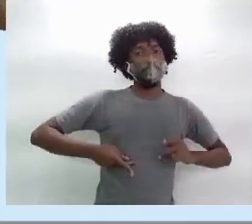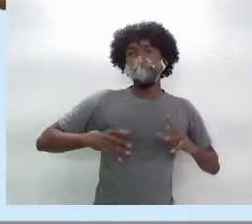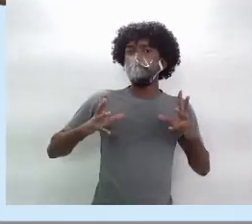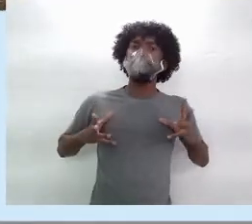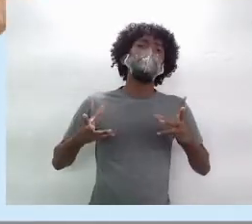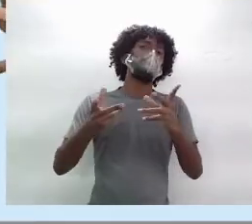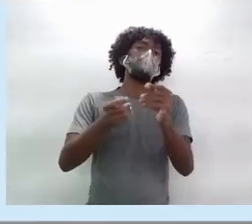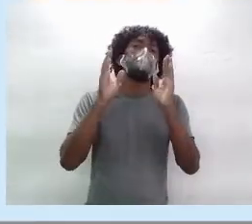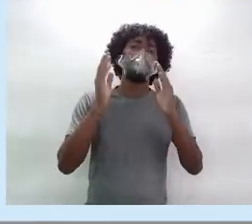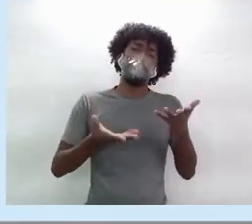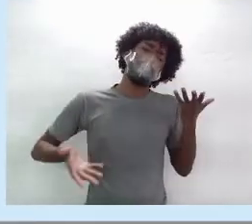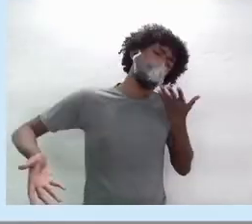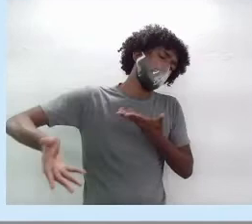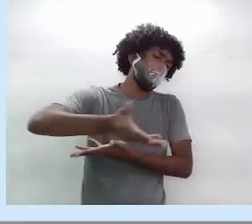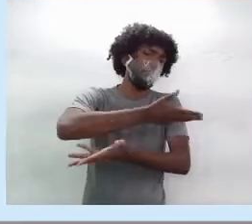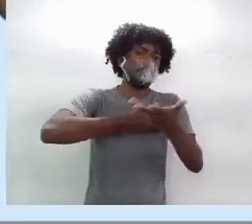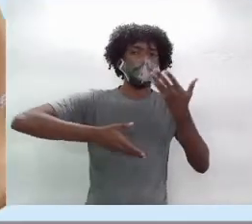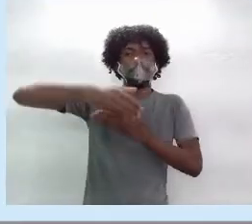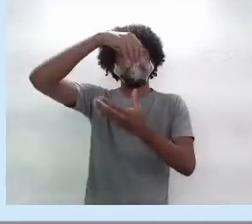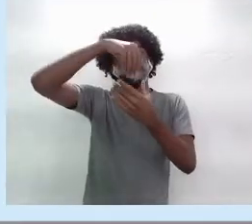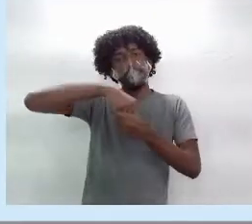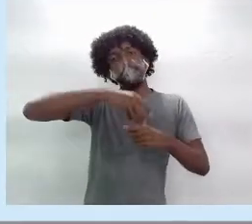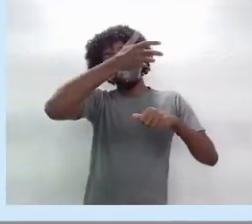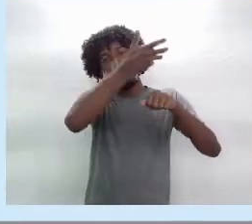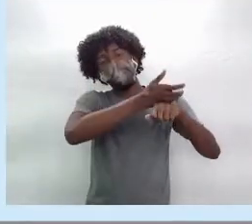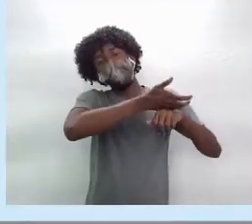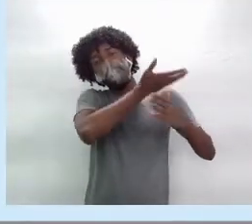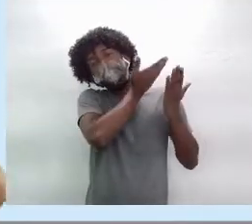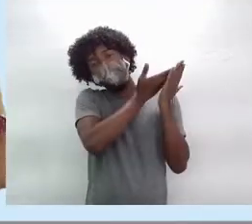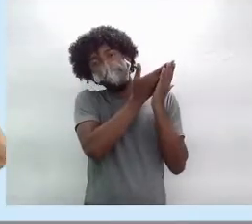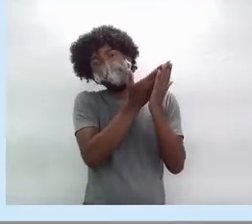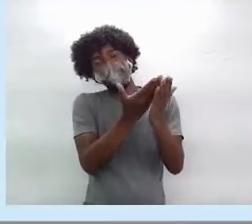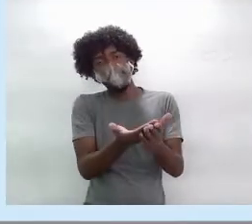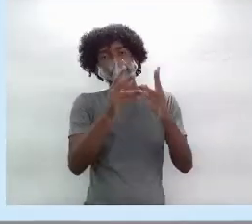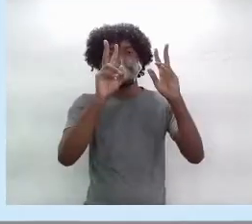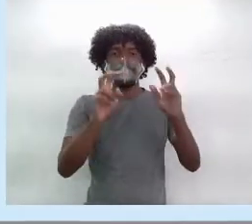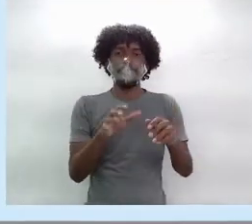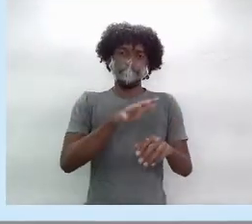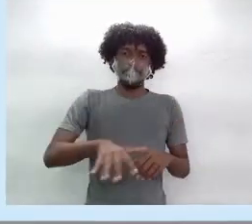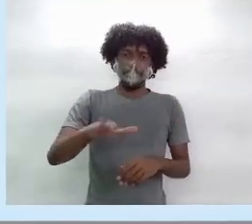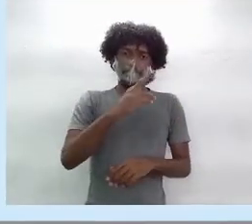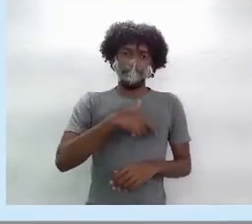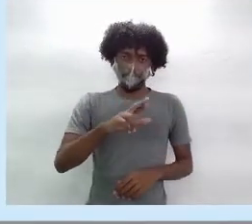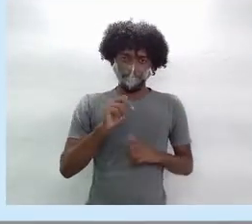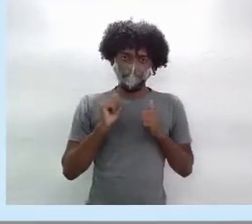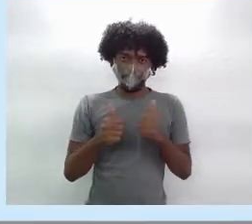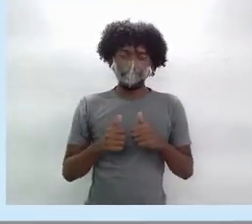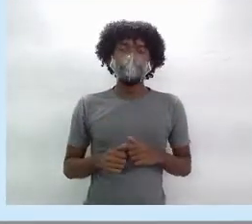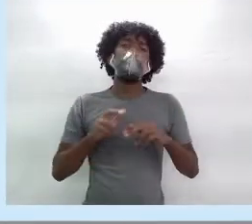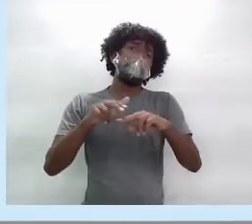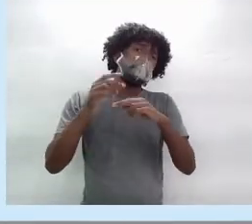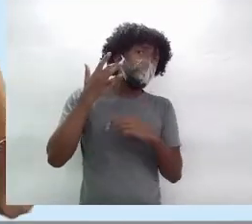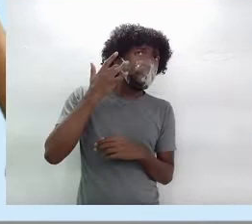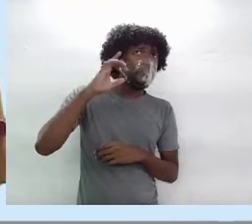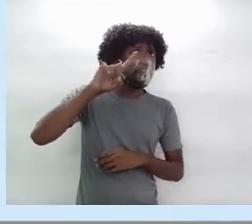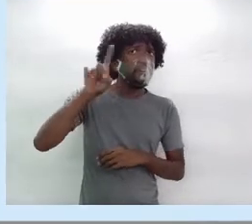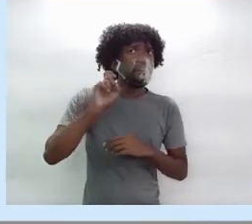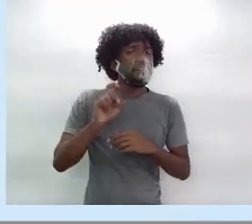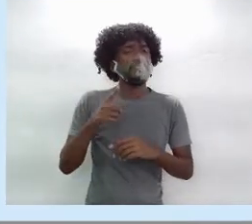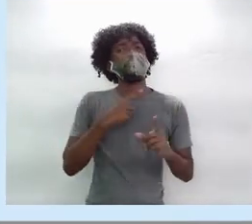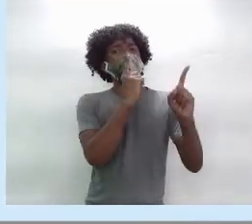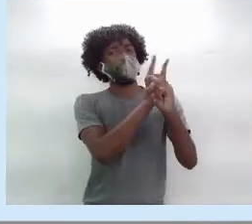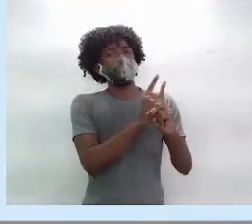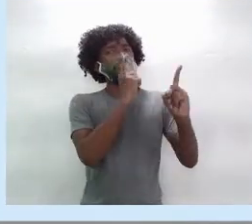palavras permearam todo o nosso estudo. A dignidade. Será que após esses